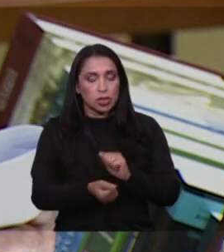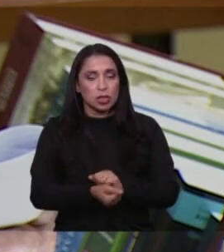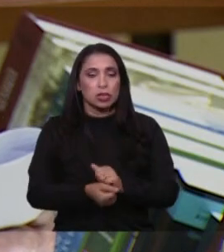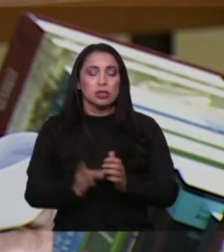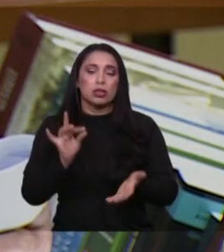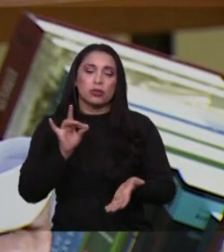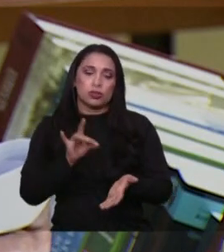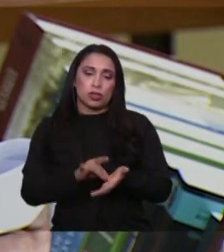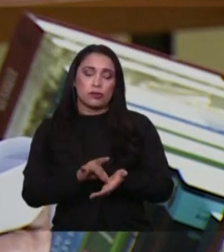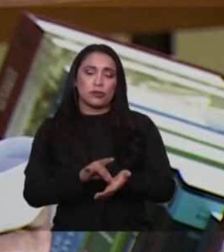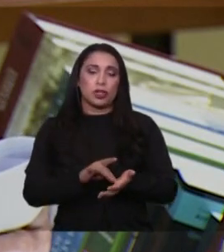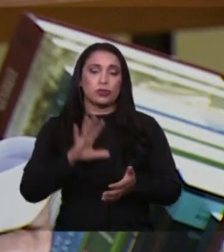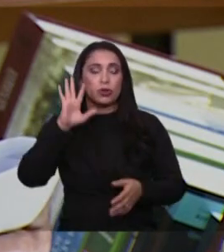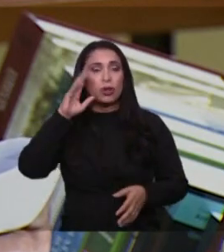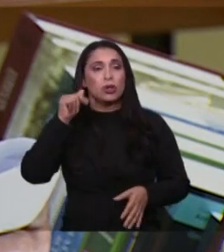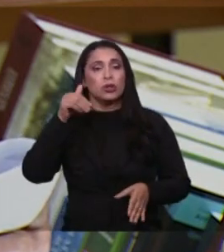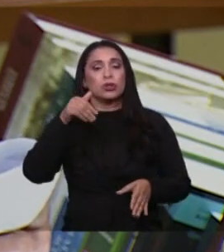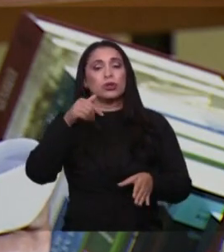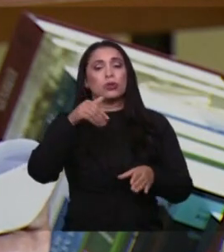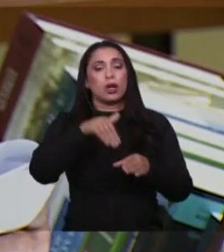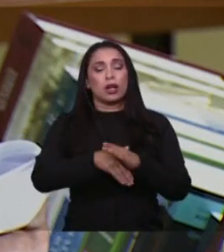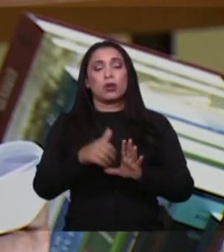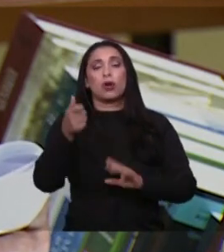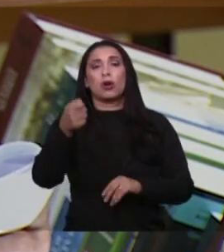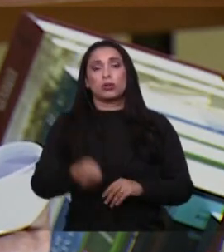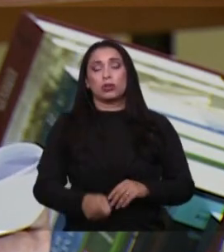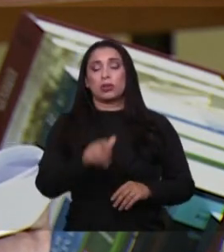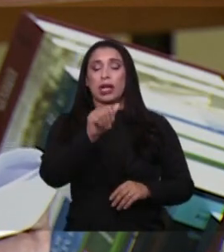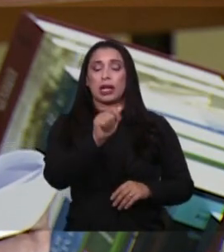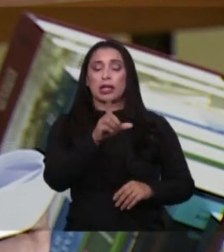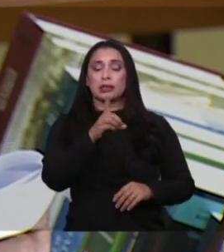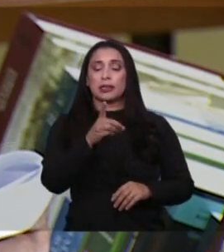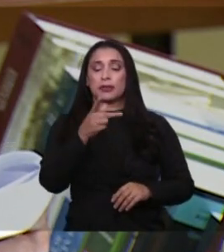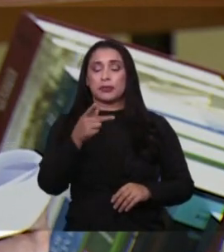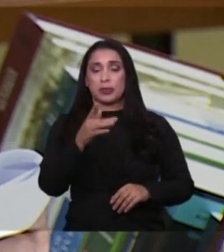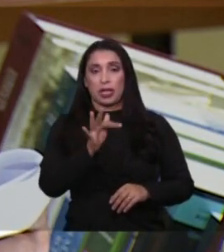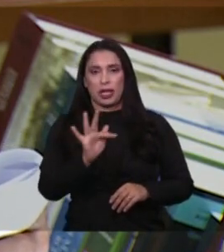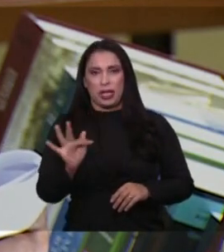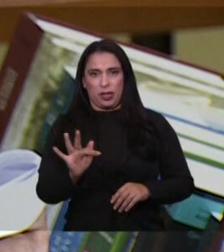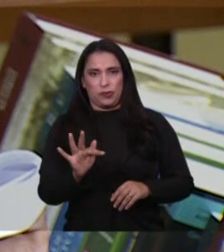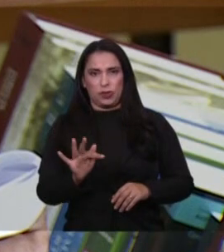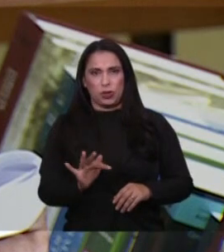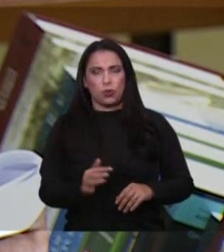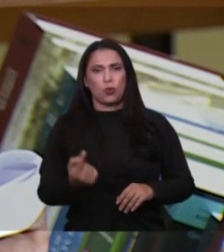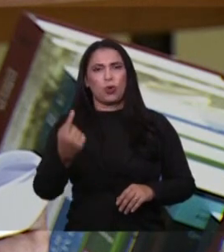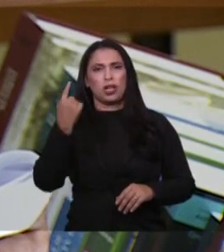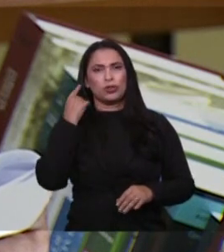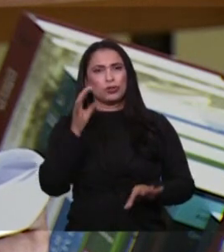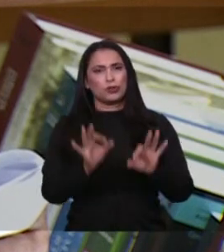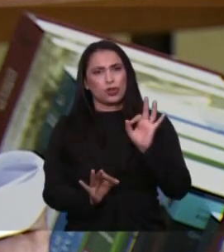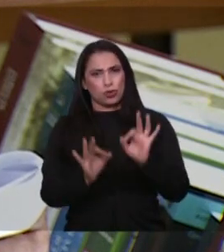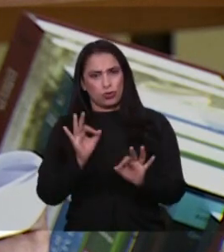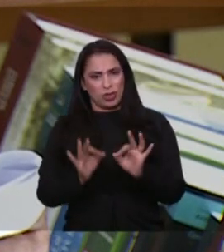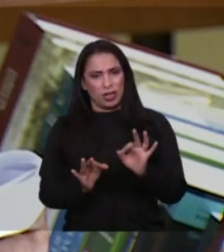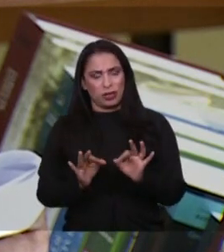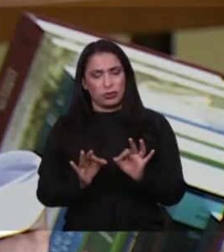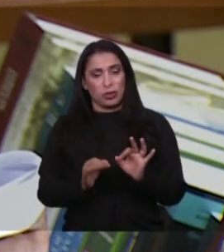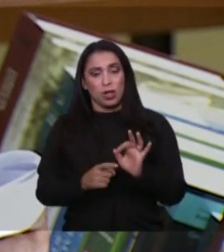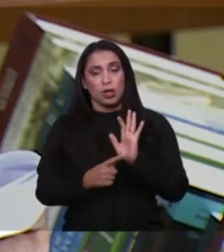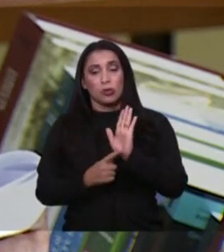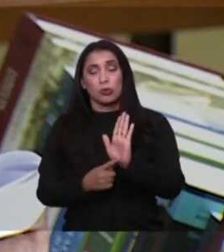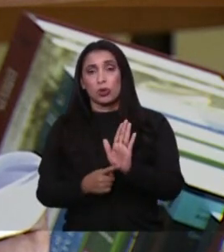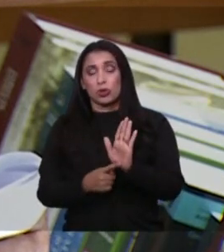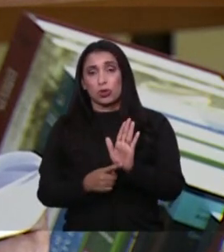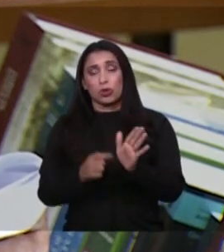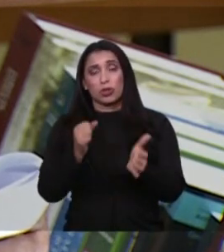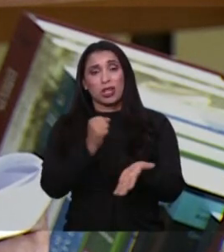recurso e o acordo proferido da DPF, vez que naquele julgado teria restado claro que a